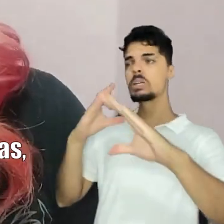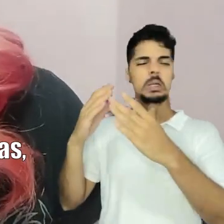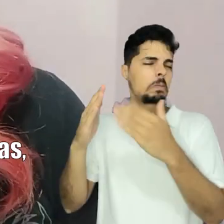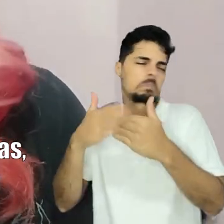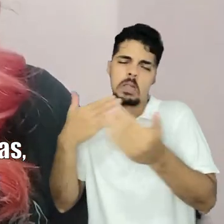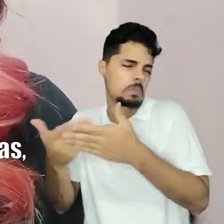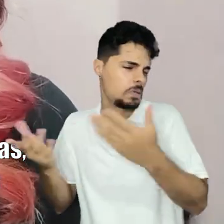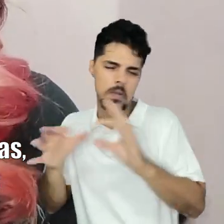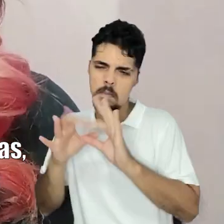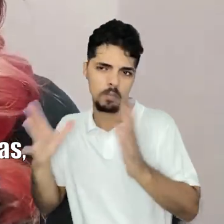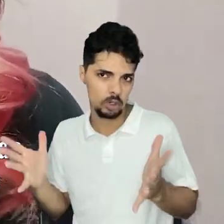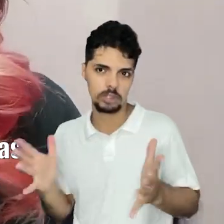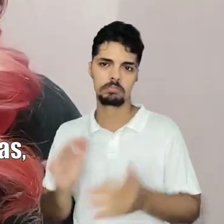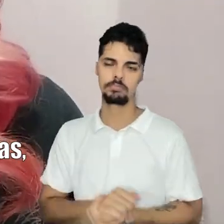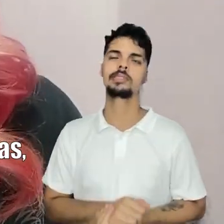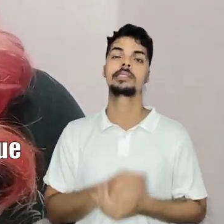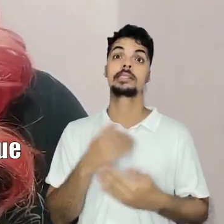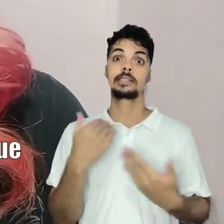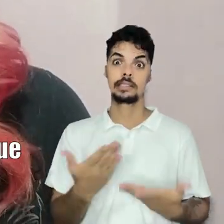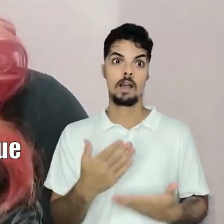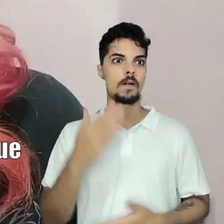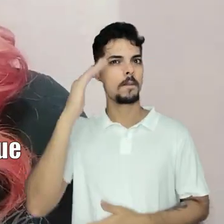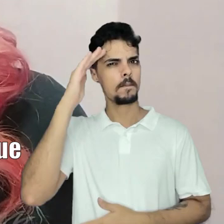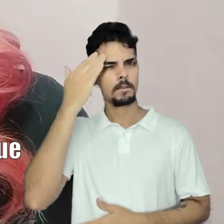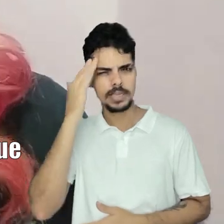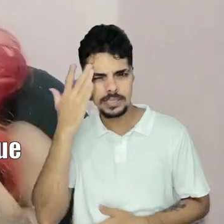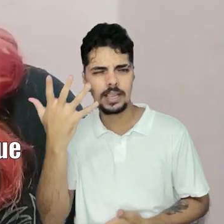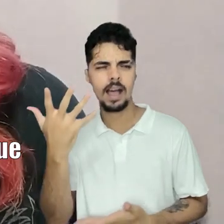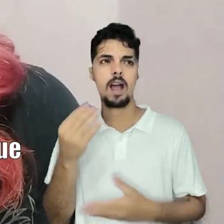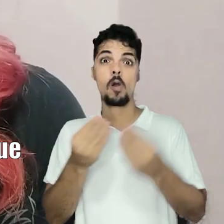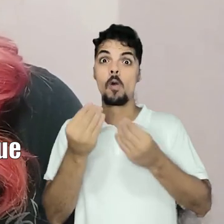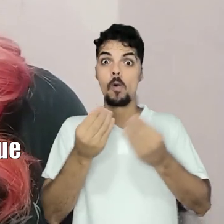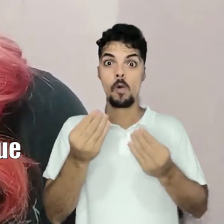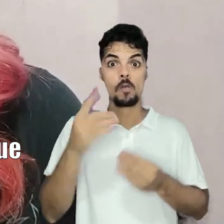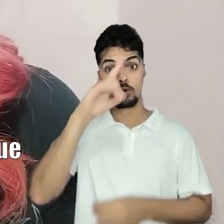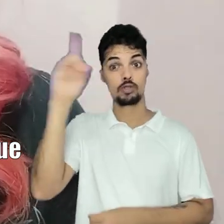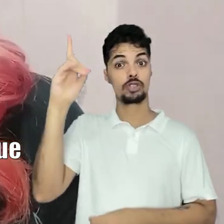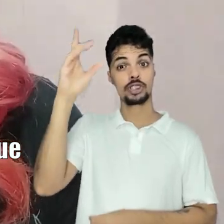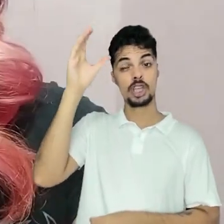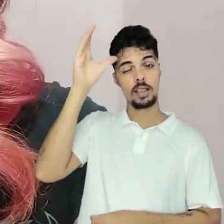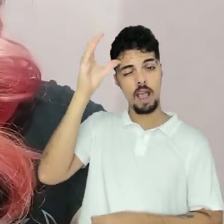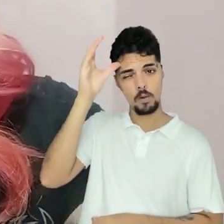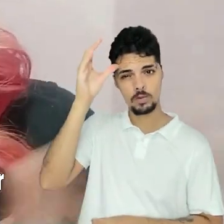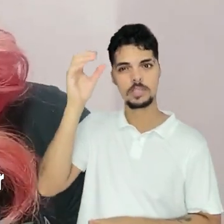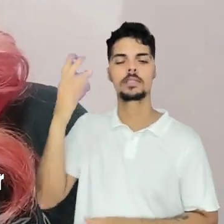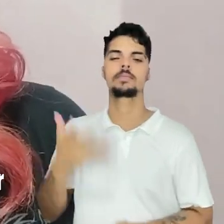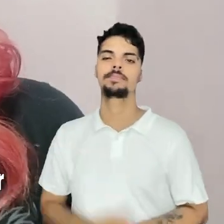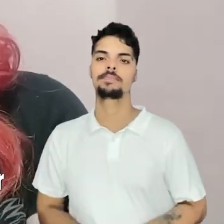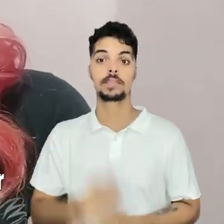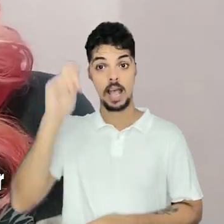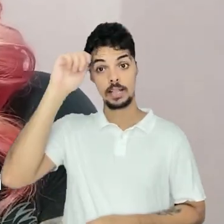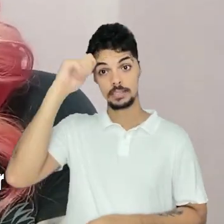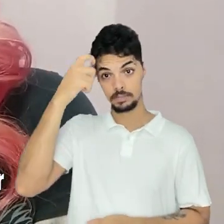ciências e até pensar numa possibilidade para o Dia da Consciência Negra, que já está próximo.